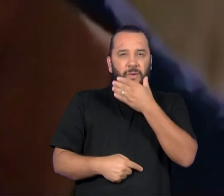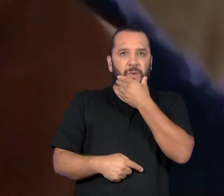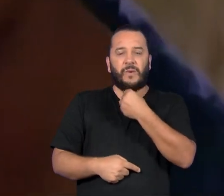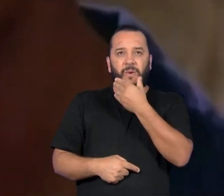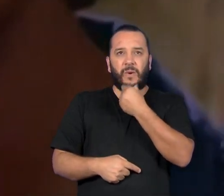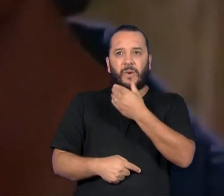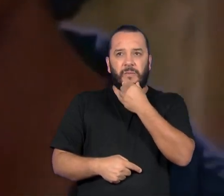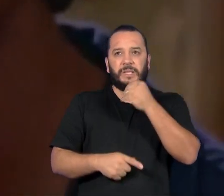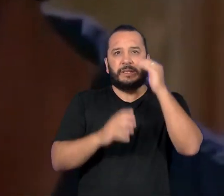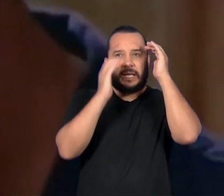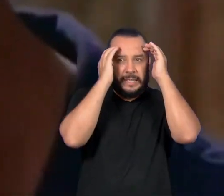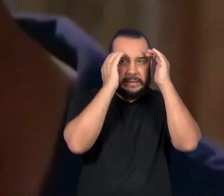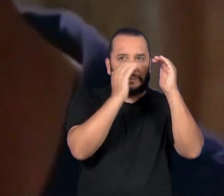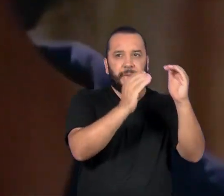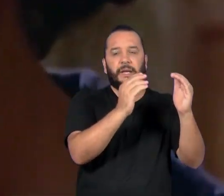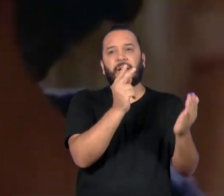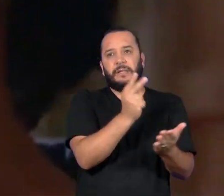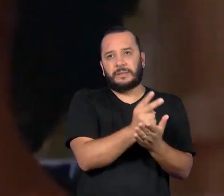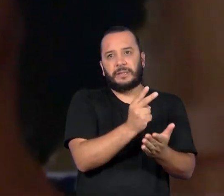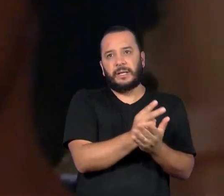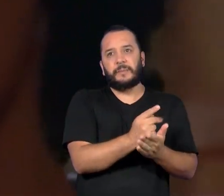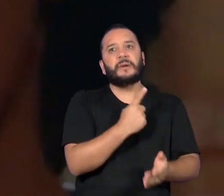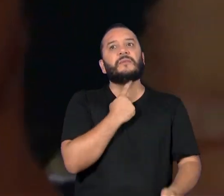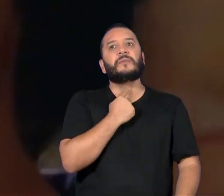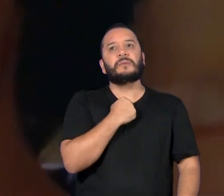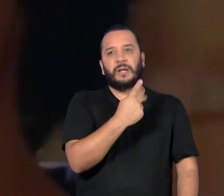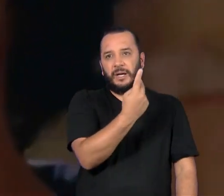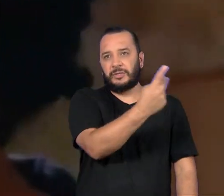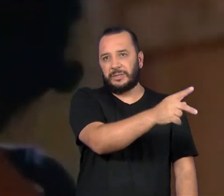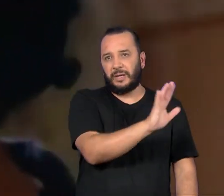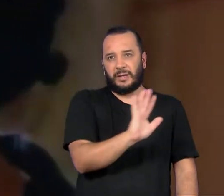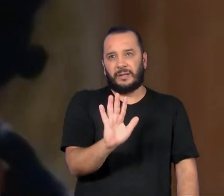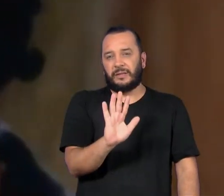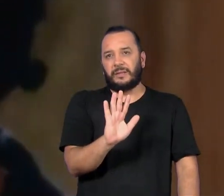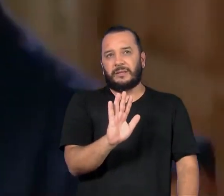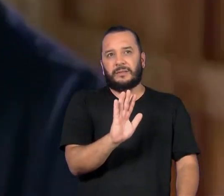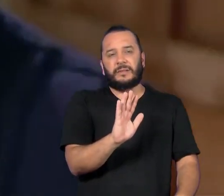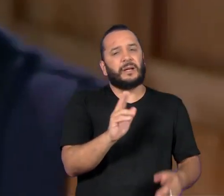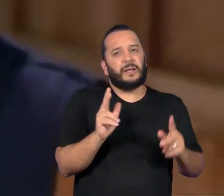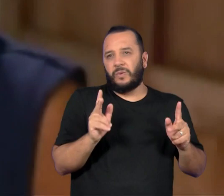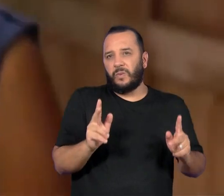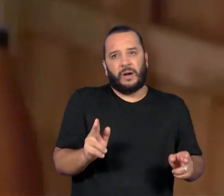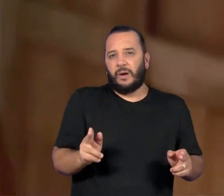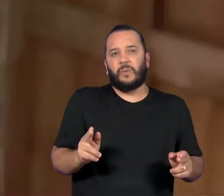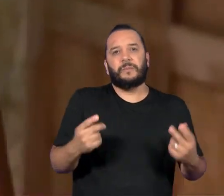sempre respeitando a vontade daquela mulher, como deve ser, né?